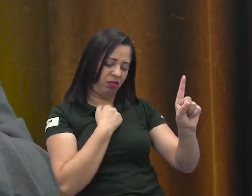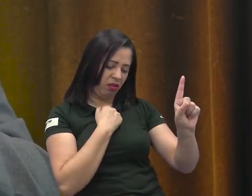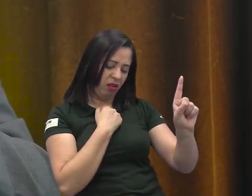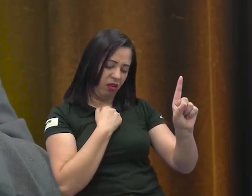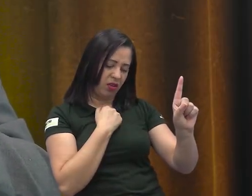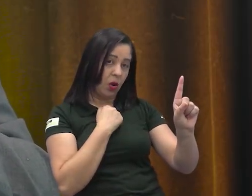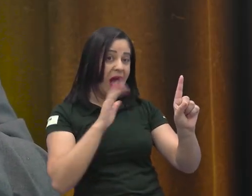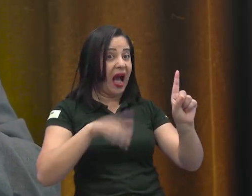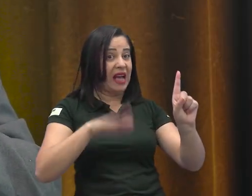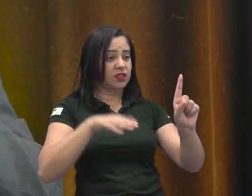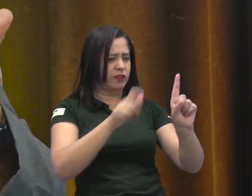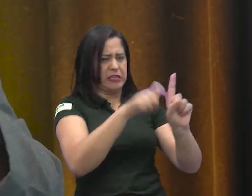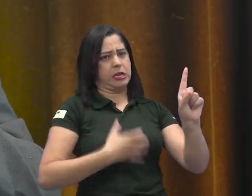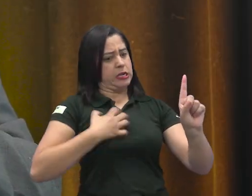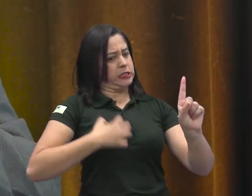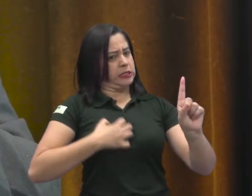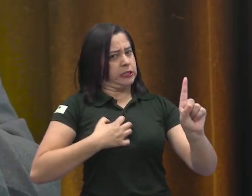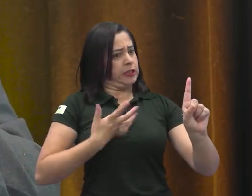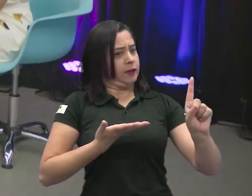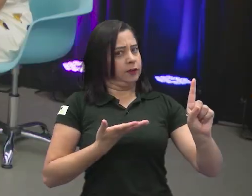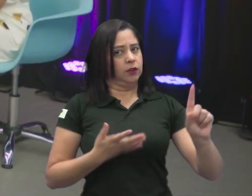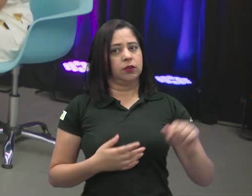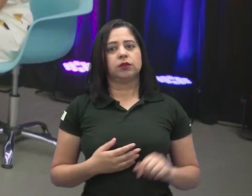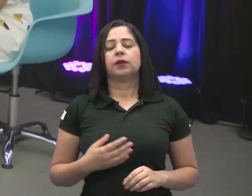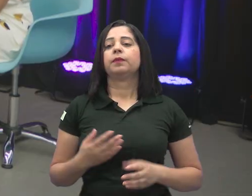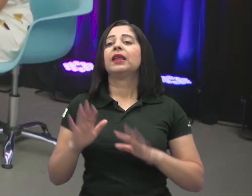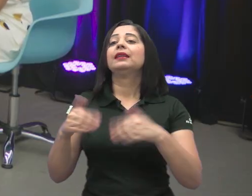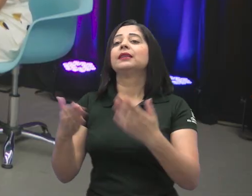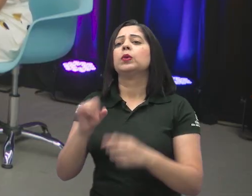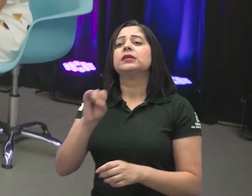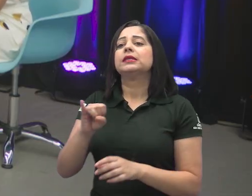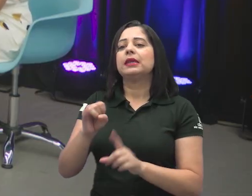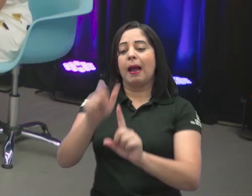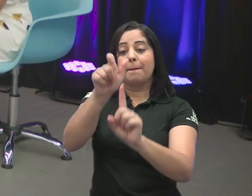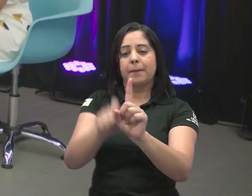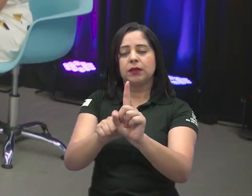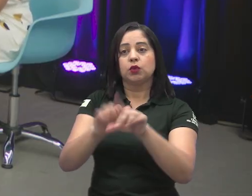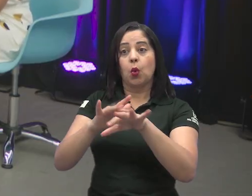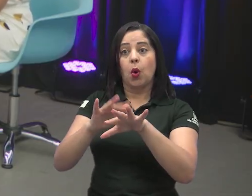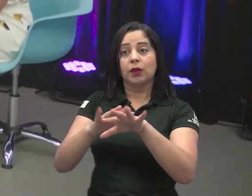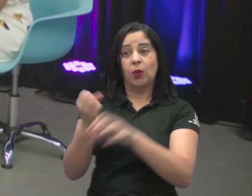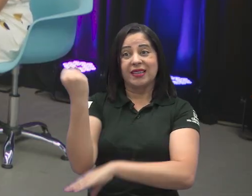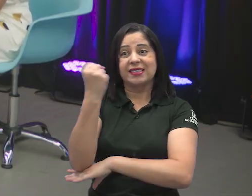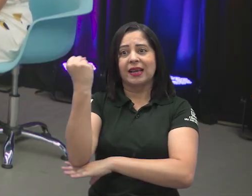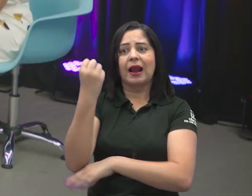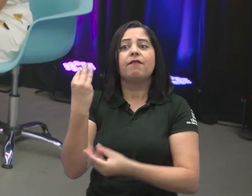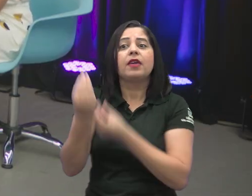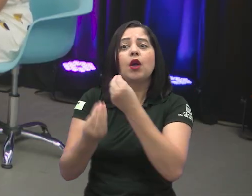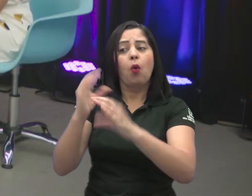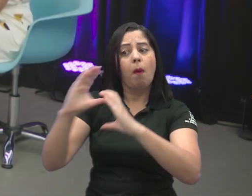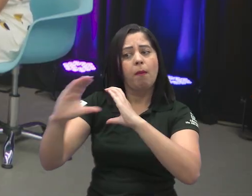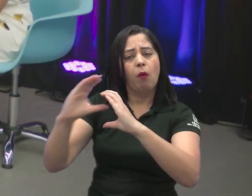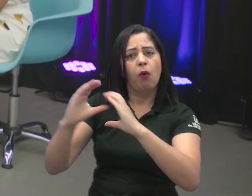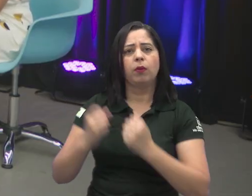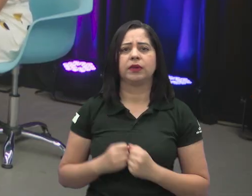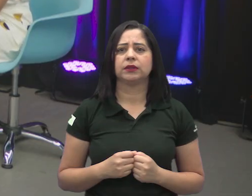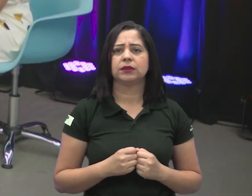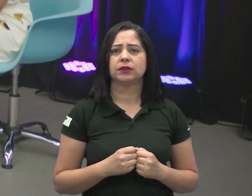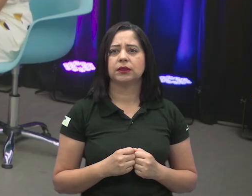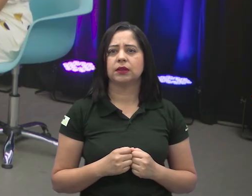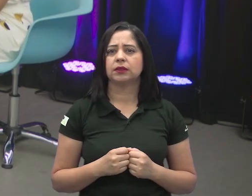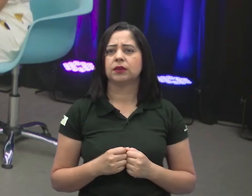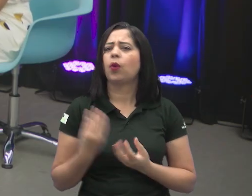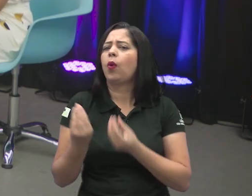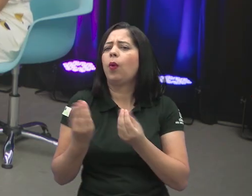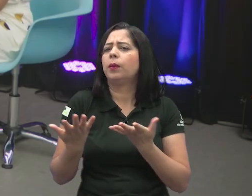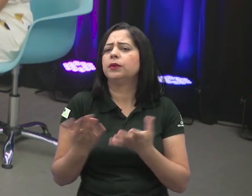hora eles ficam agressivos, agitados. Qual que é a melhor comunicação quando está no estágio avançado? Como abordar? Como conversar, comunicar